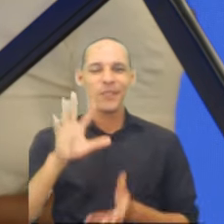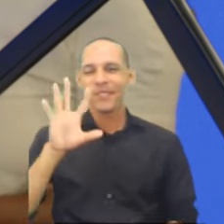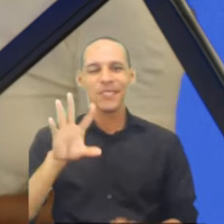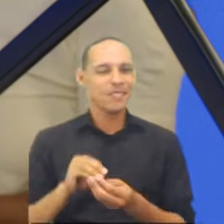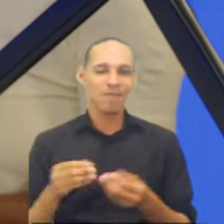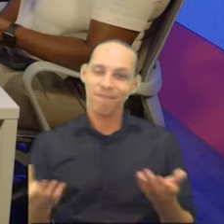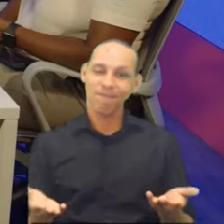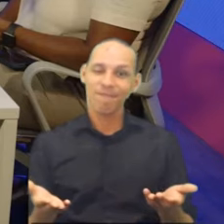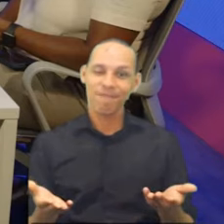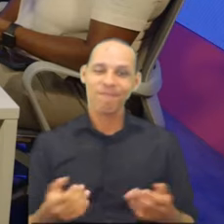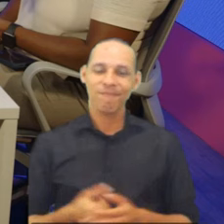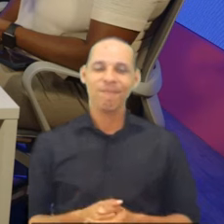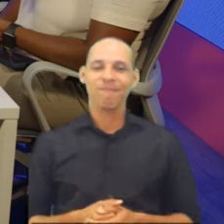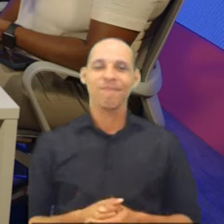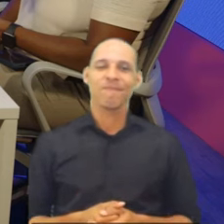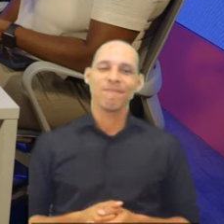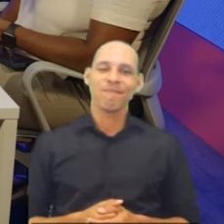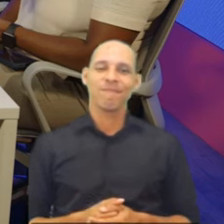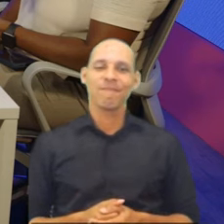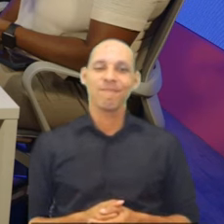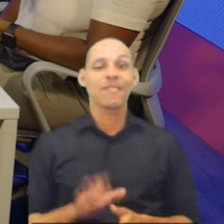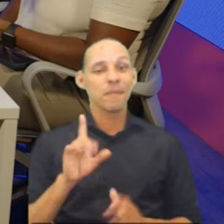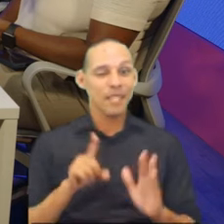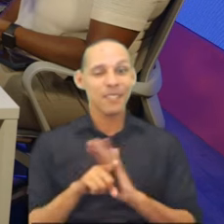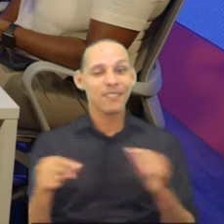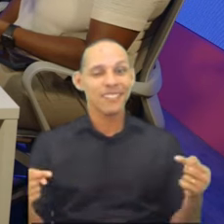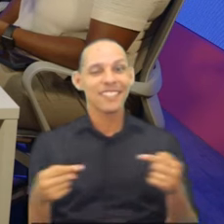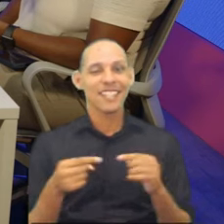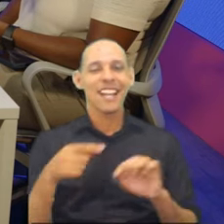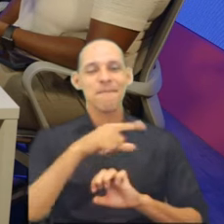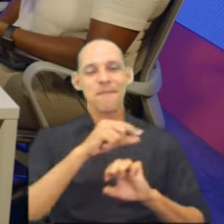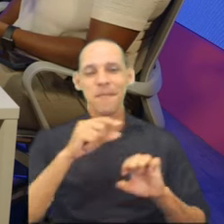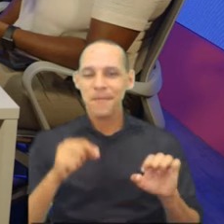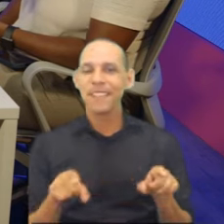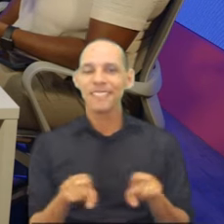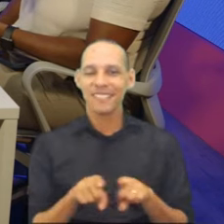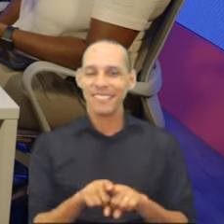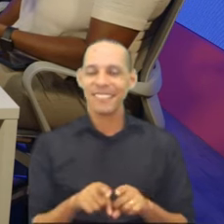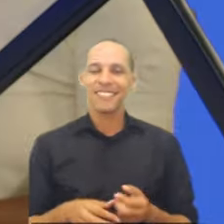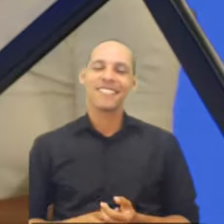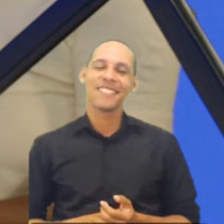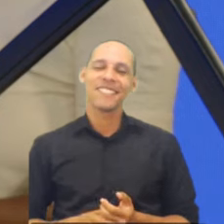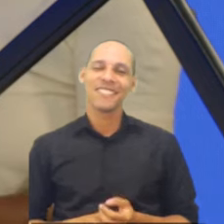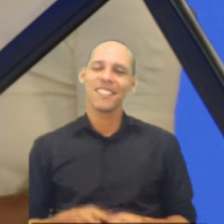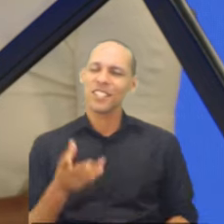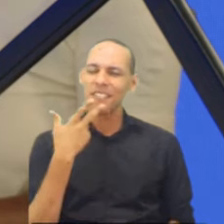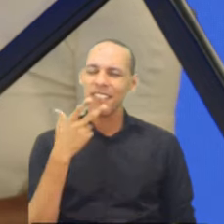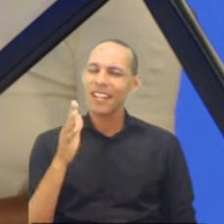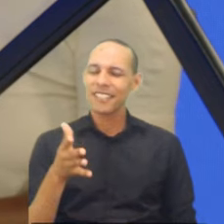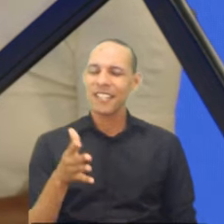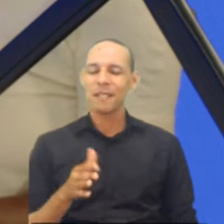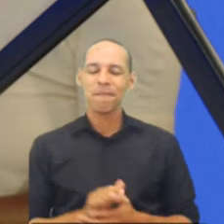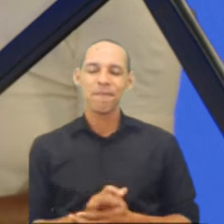resume a isso né gente mas pergunta também para você sobre empreendedorismo você